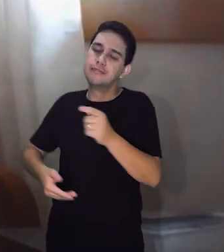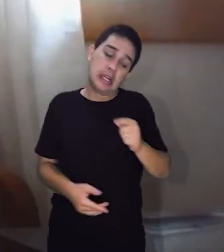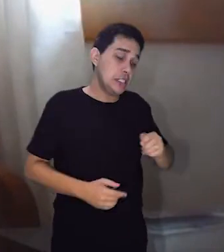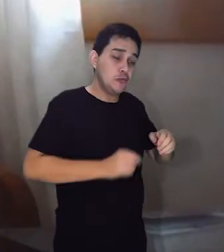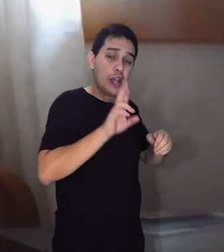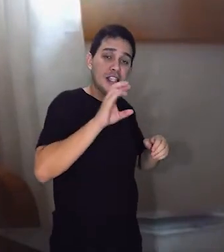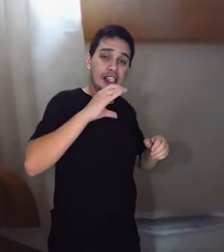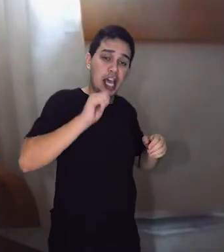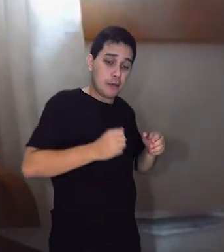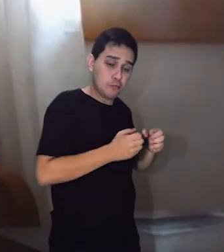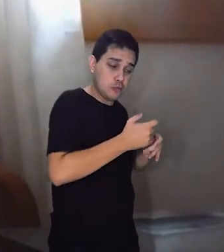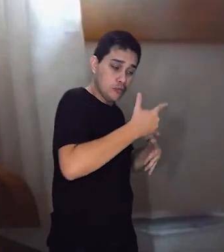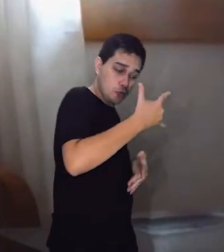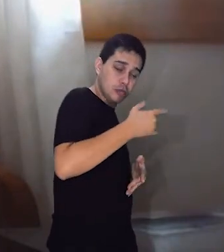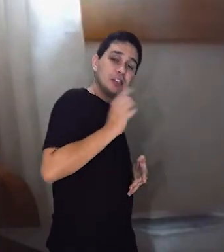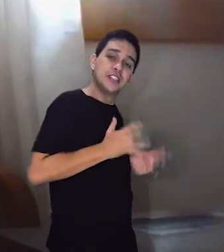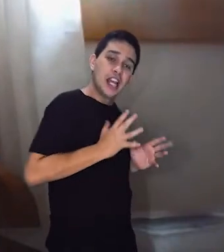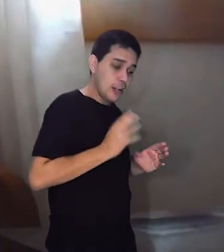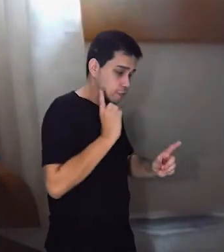de justiça,